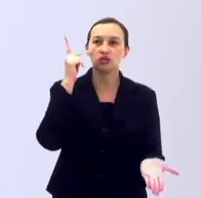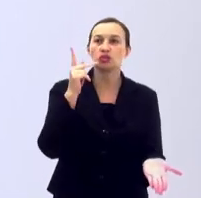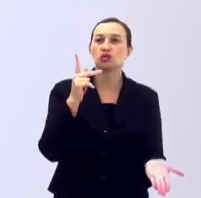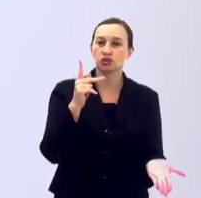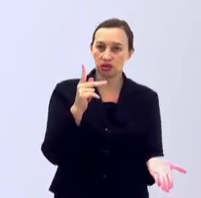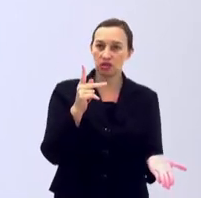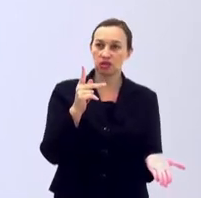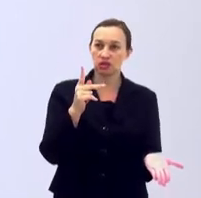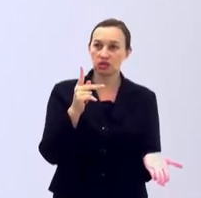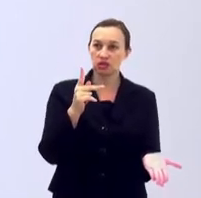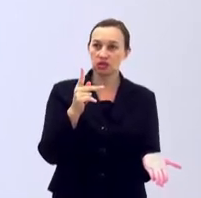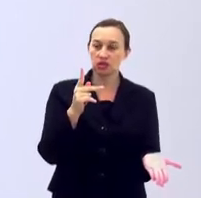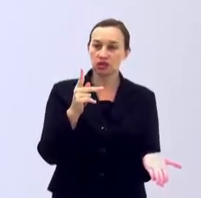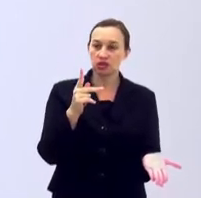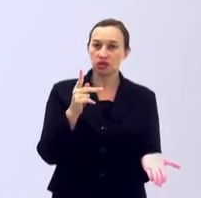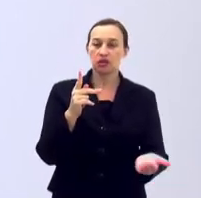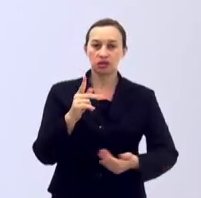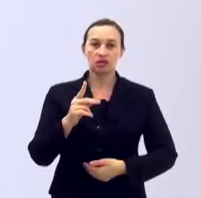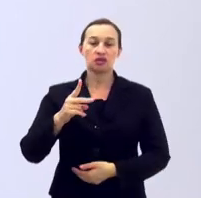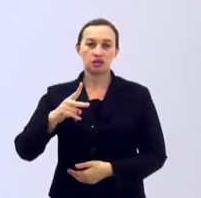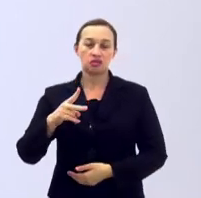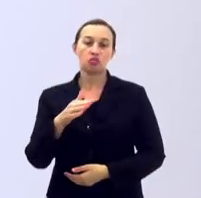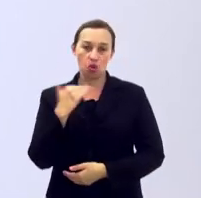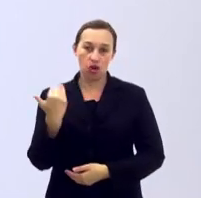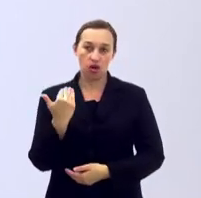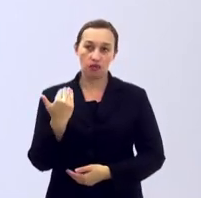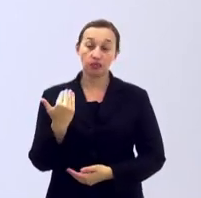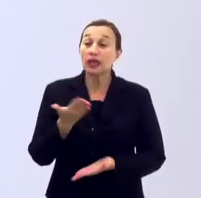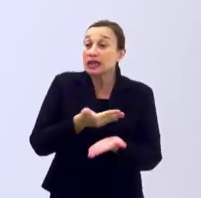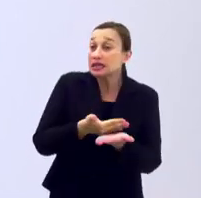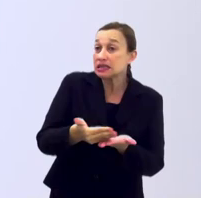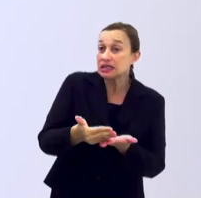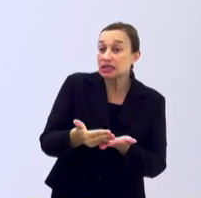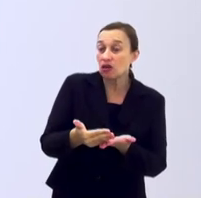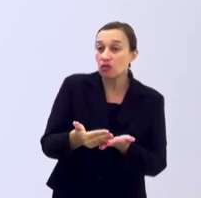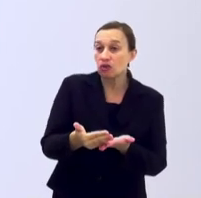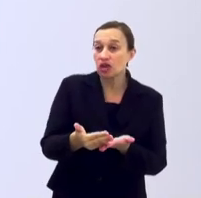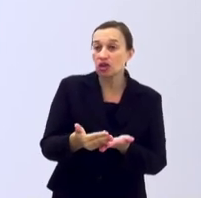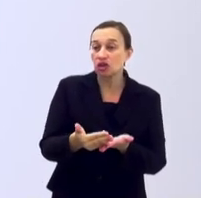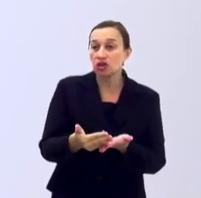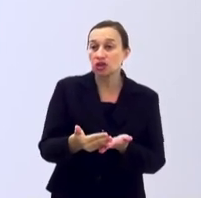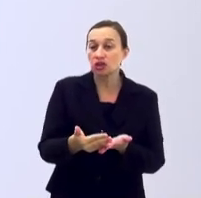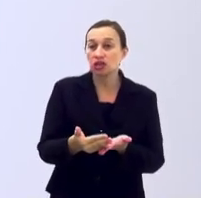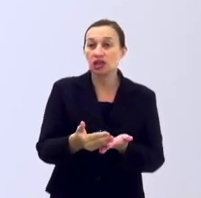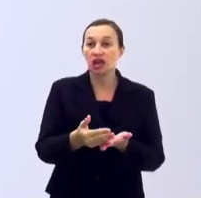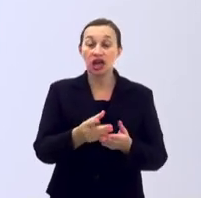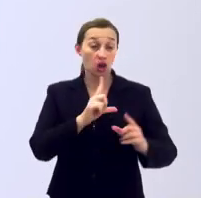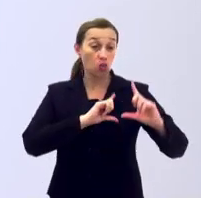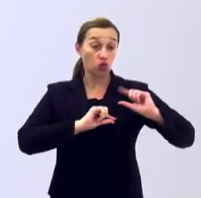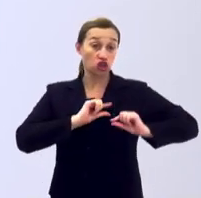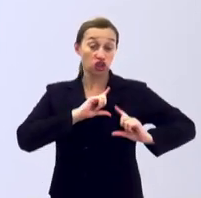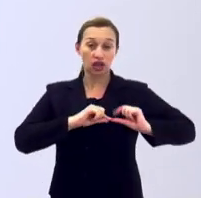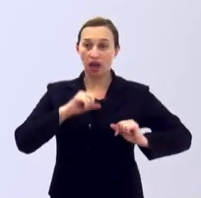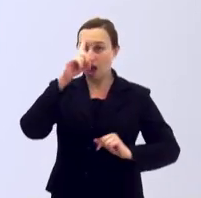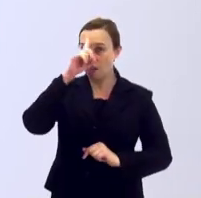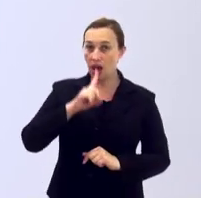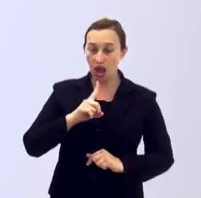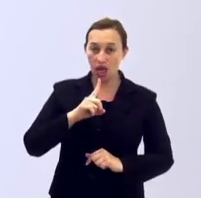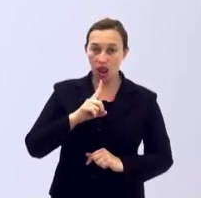número de identificação para que levassem a coisa adiante. Inicialmente, a identificação era através de uma estrela